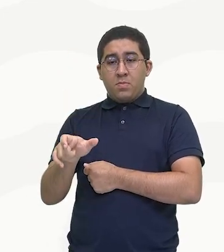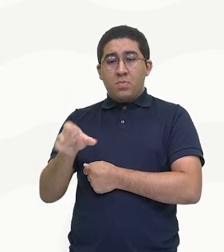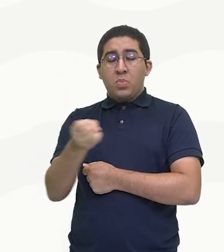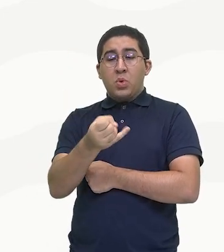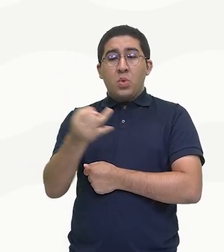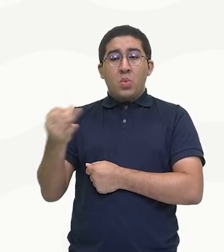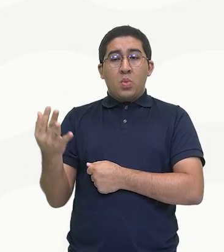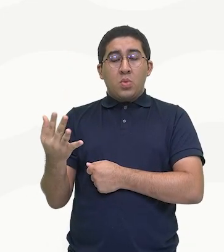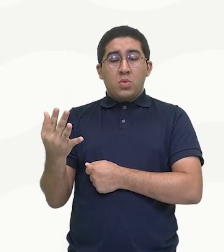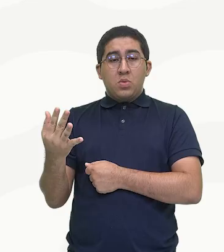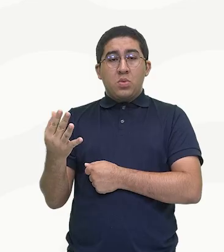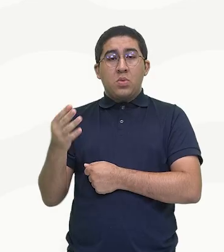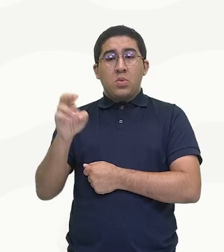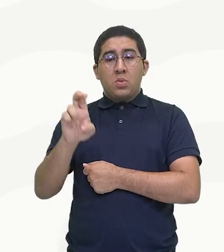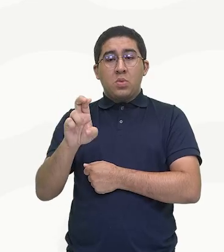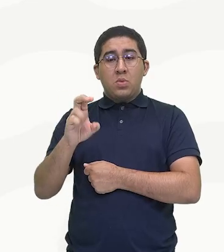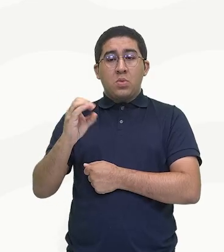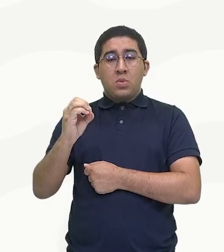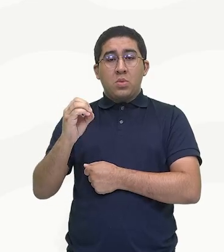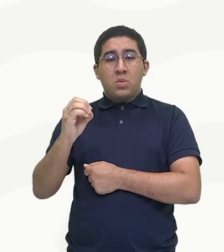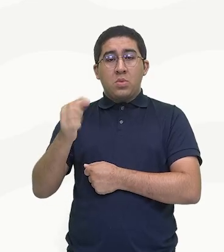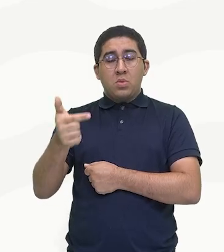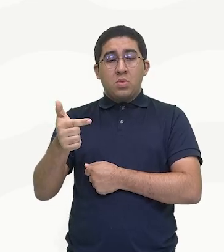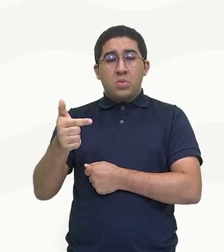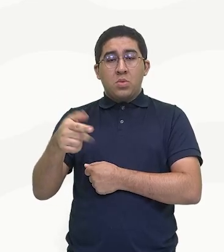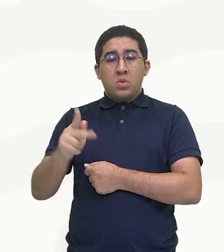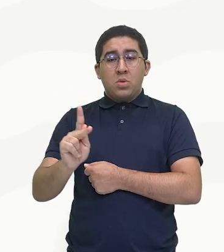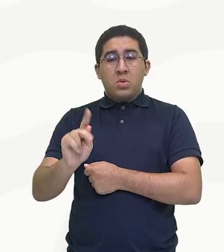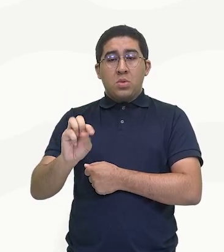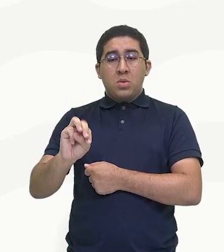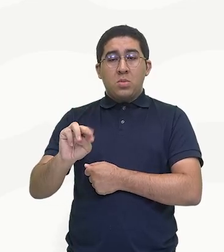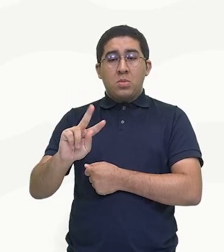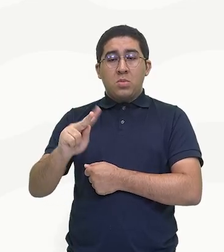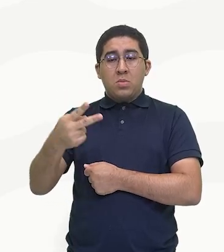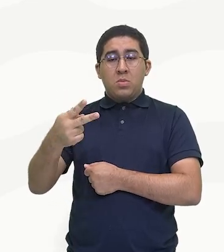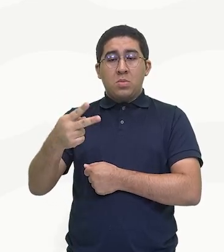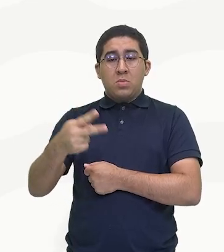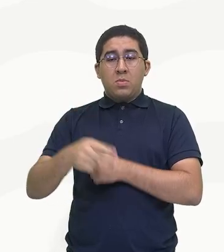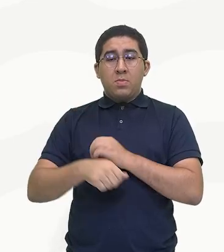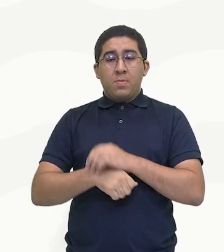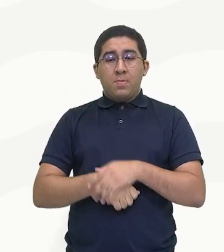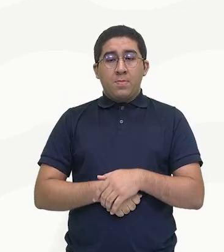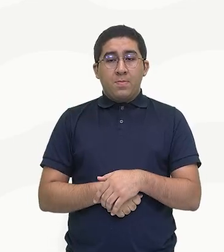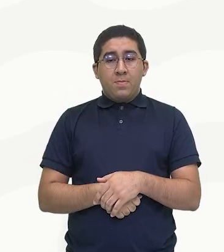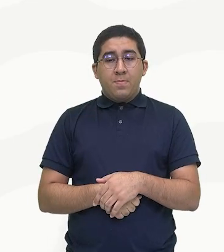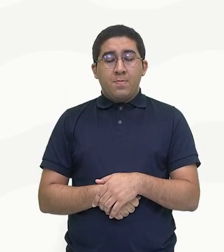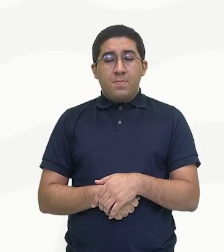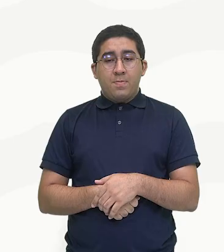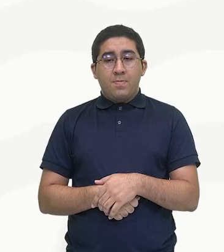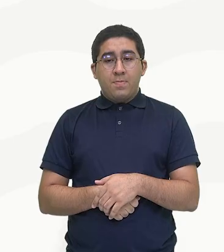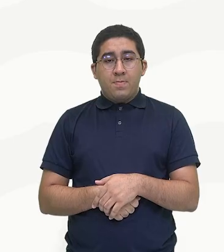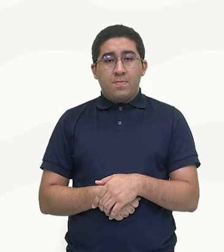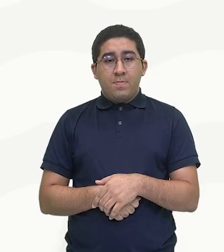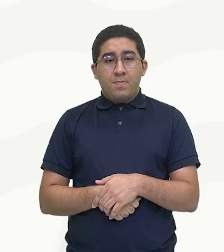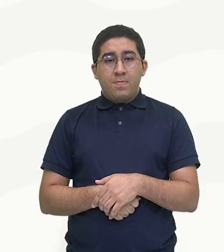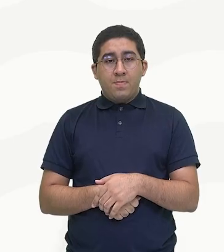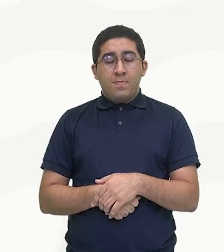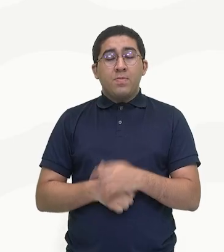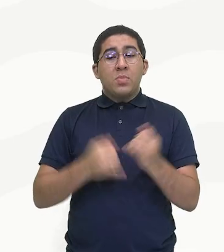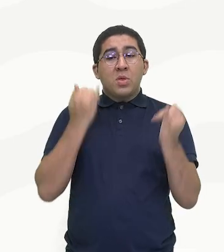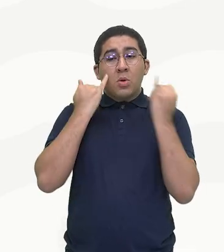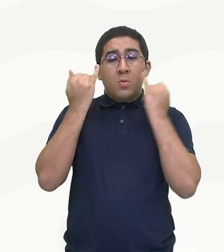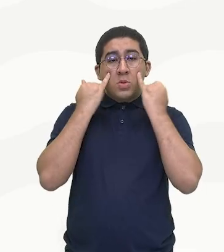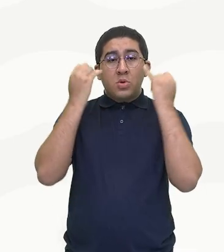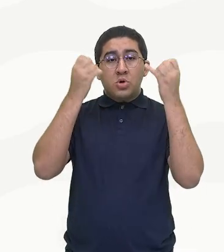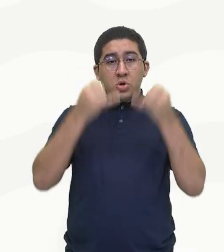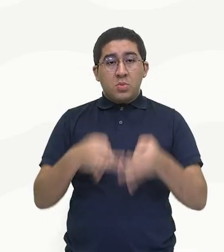foi de 502 quilômetros quadrados. E a notícia também dizia o